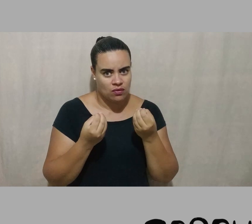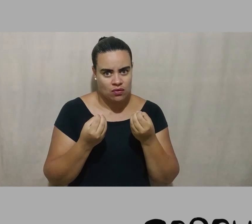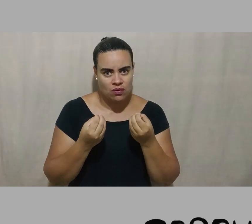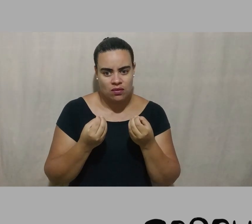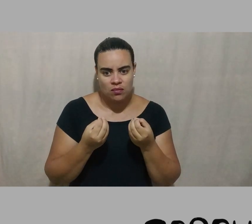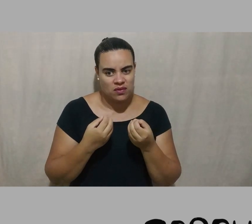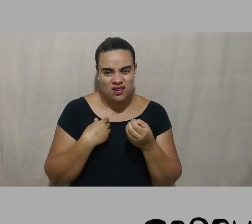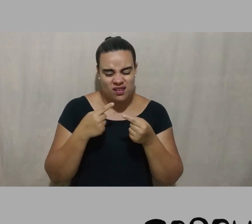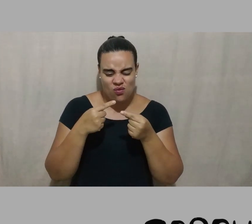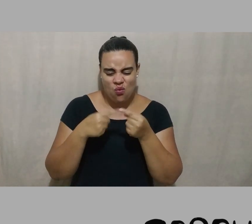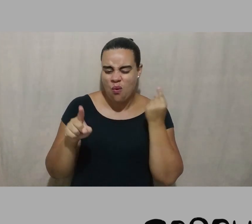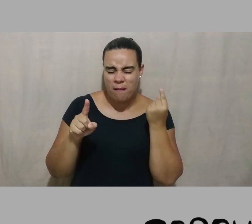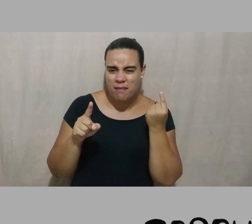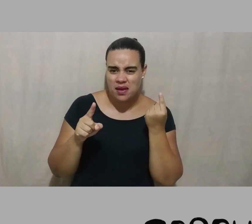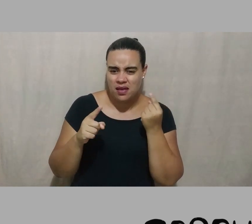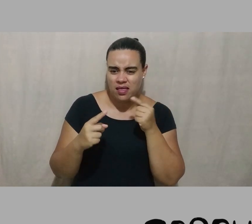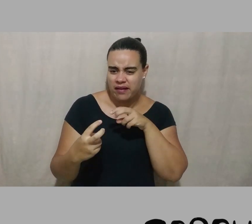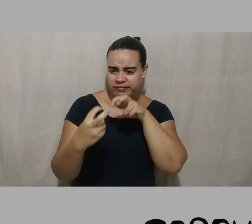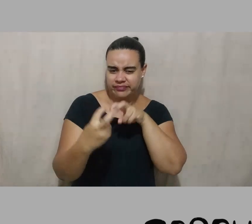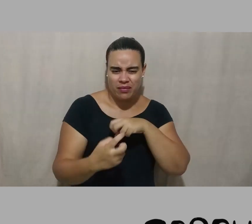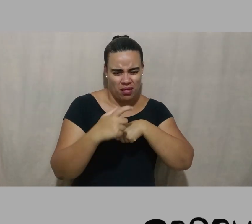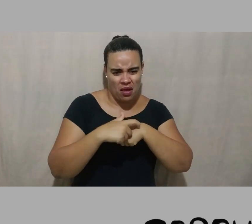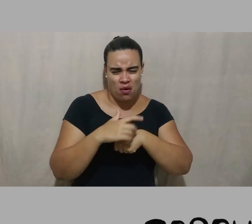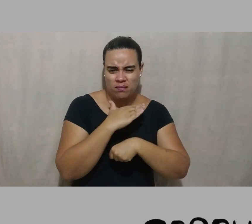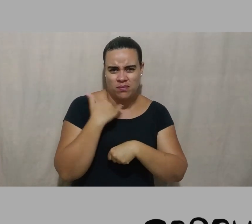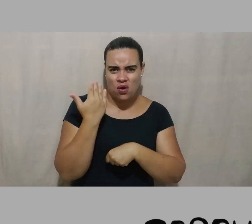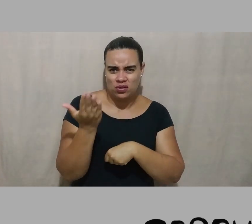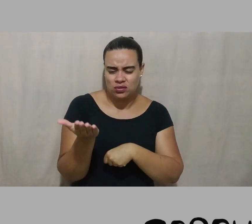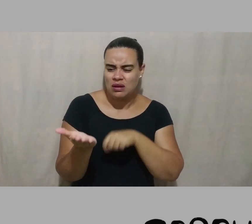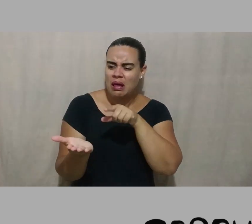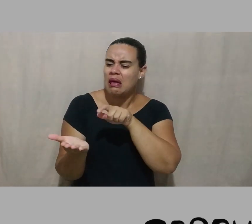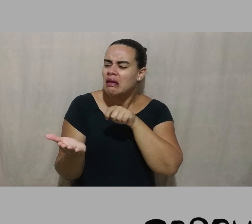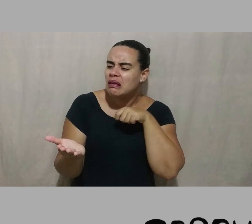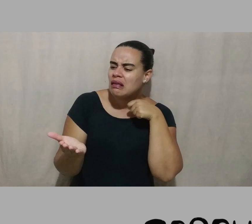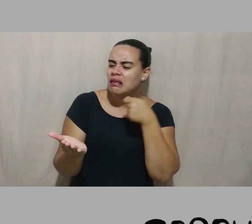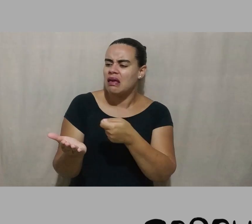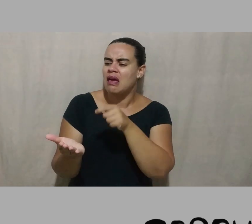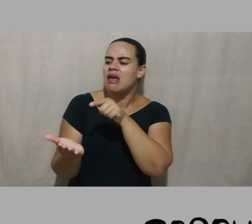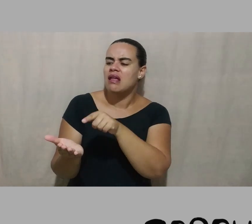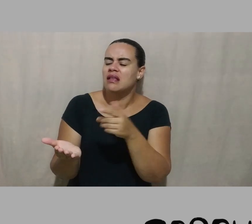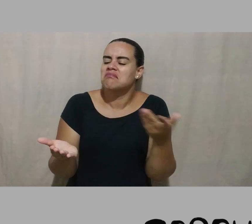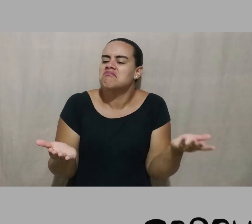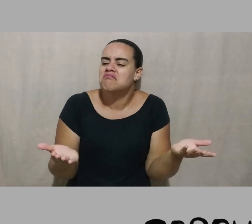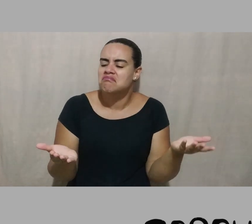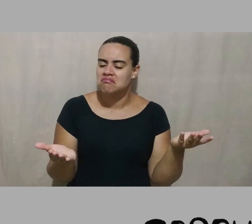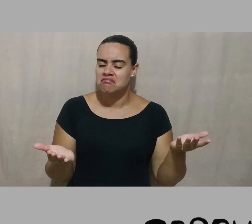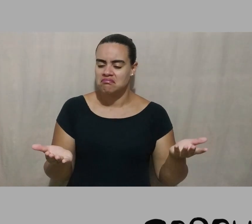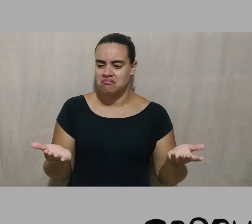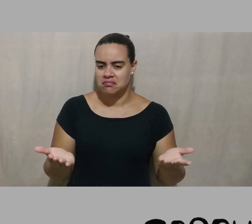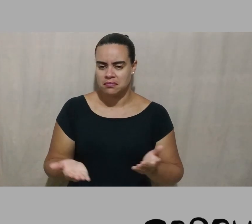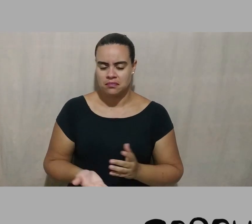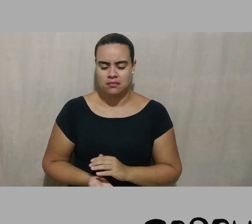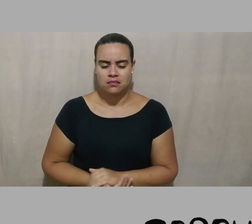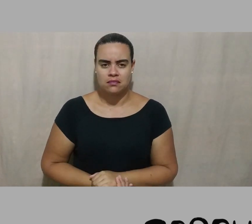merece fazer sala no leito de morte. Quem é ele? Ele.